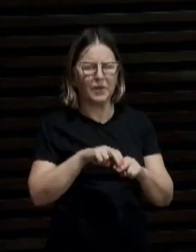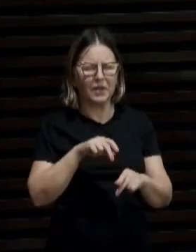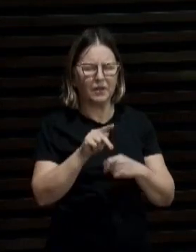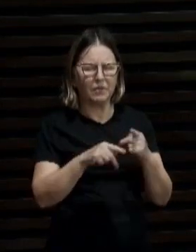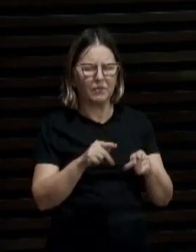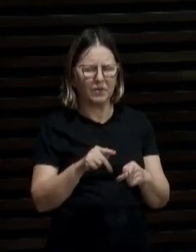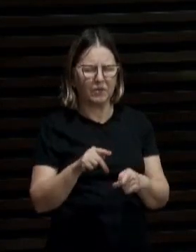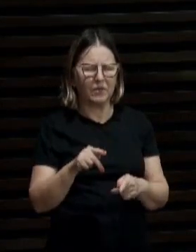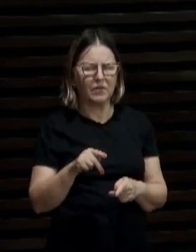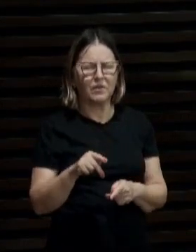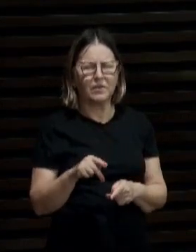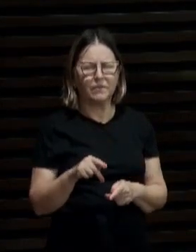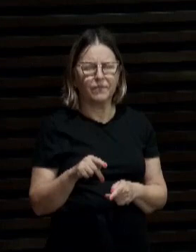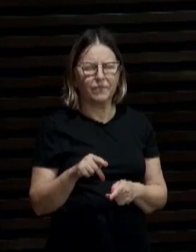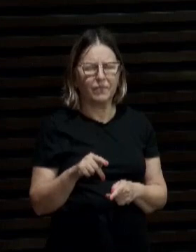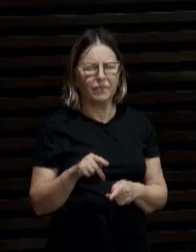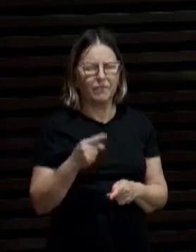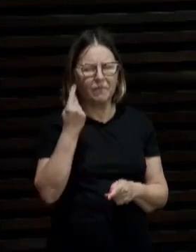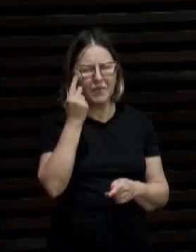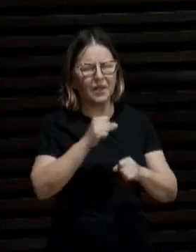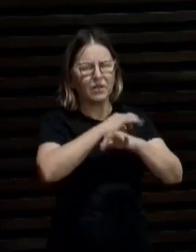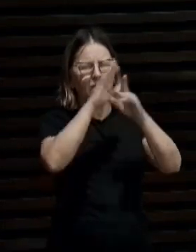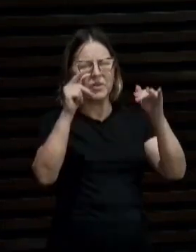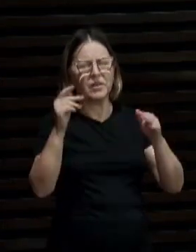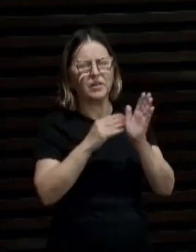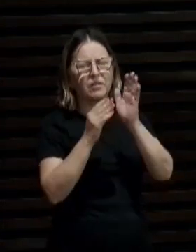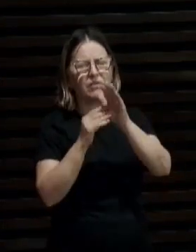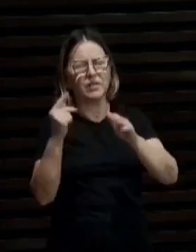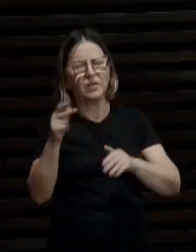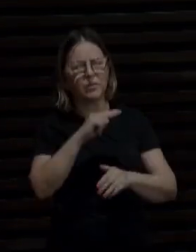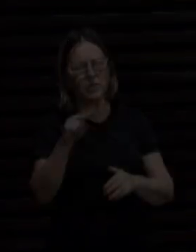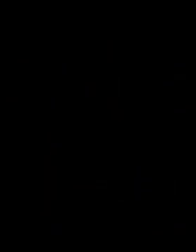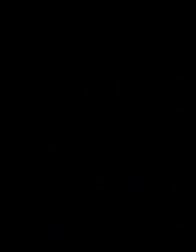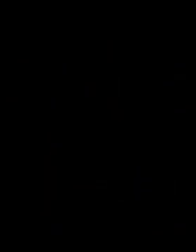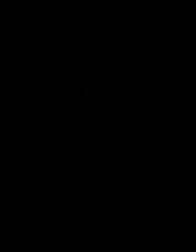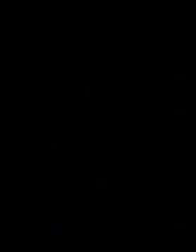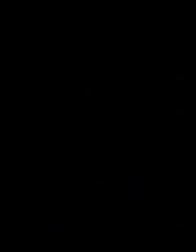a glória e louvor do teu nome. Em nome de Jesus, amém.